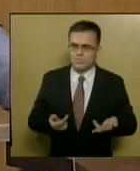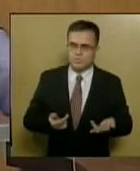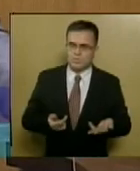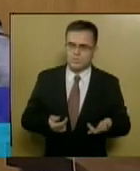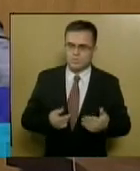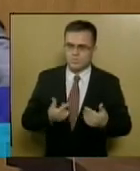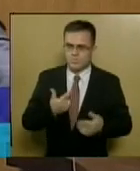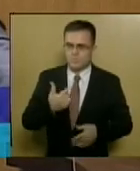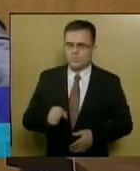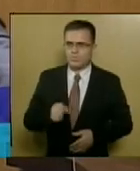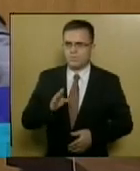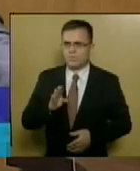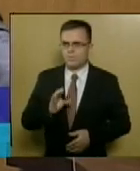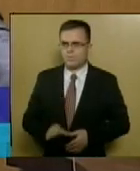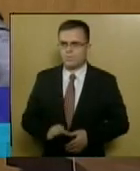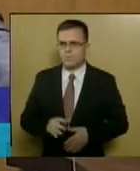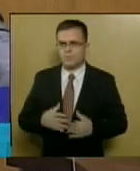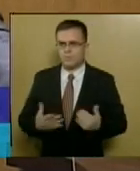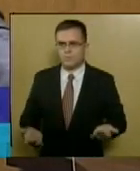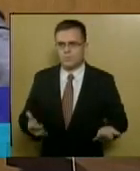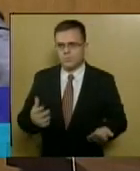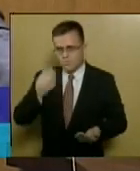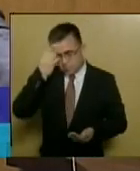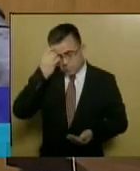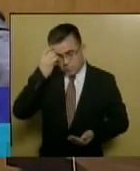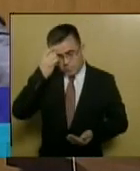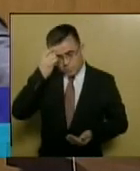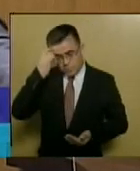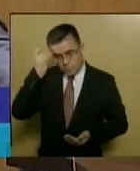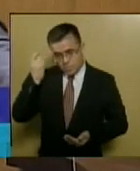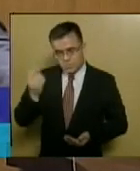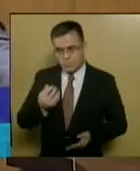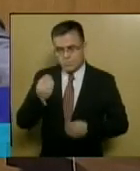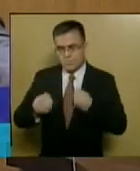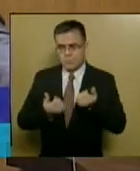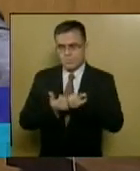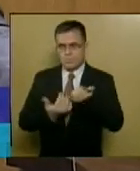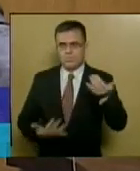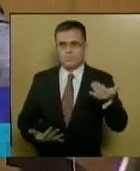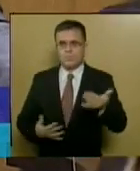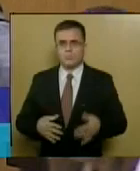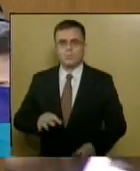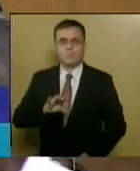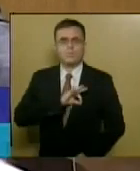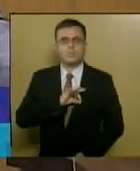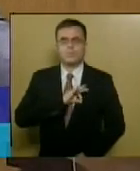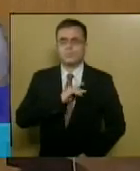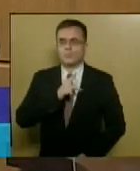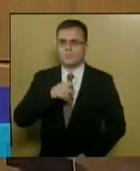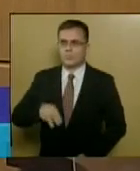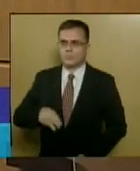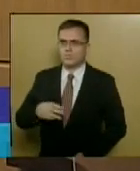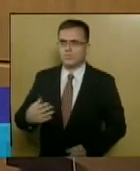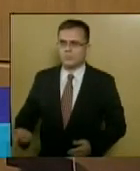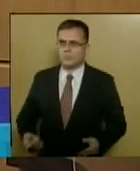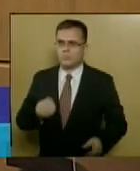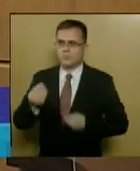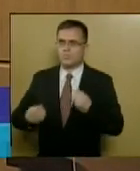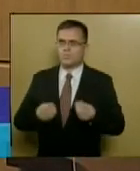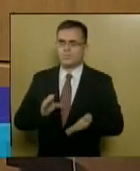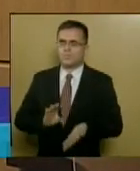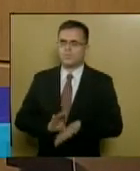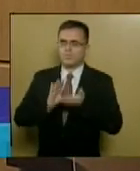falar do 28BC aqui no estado de Sergipe, falar da hierarquia militar, falar do conselho ético e